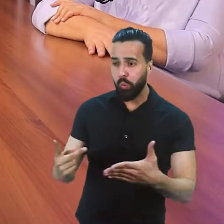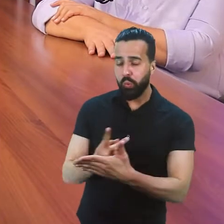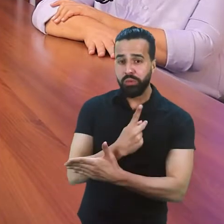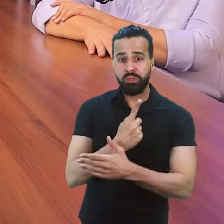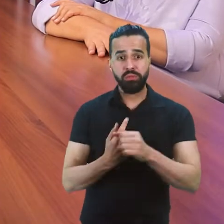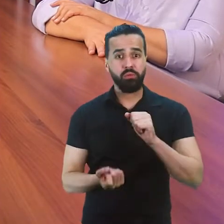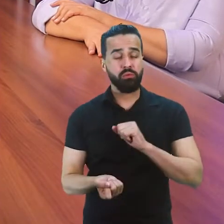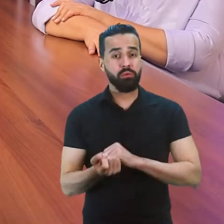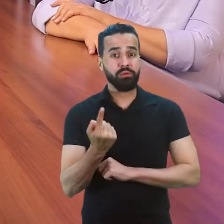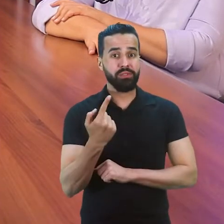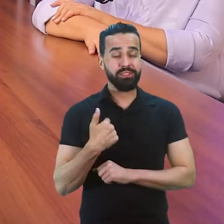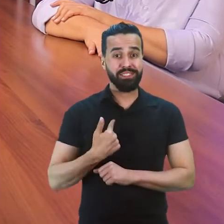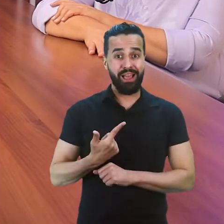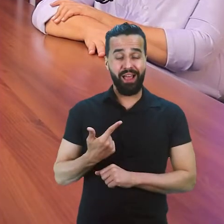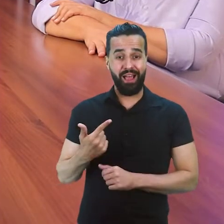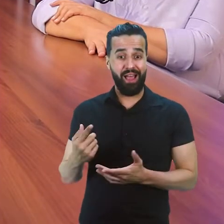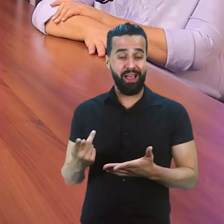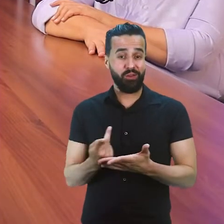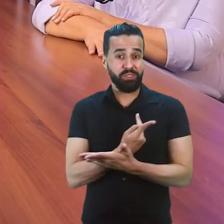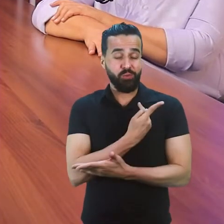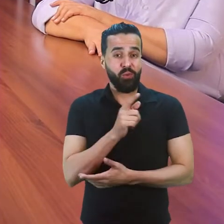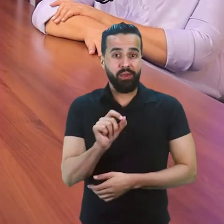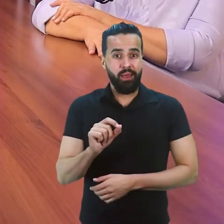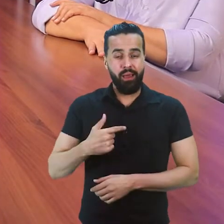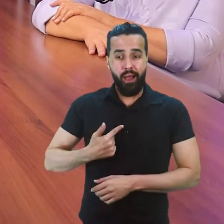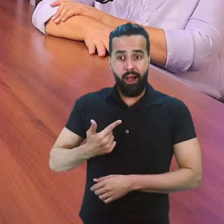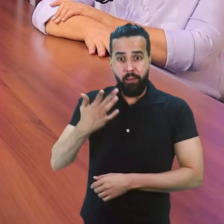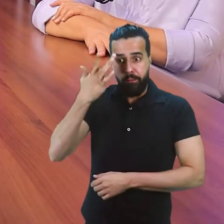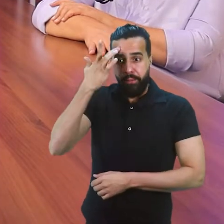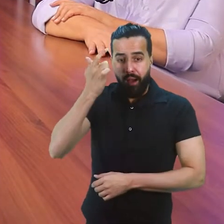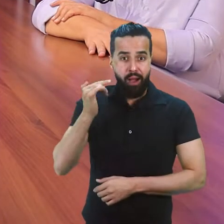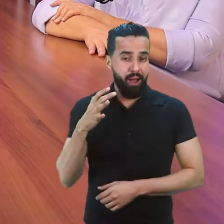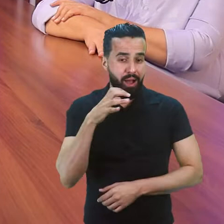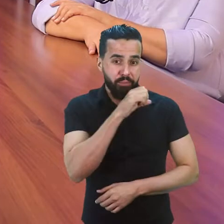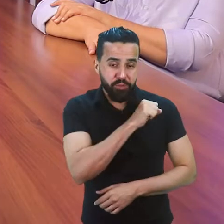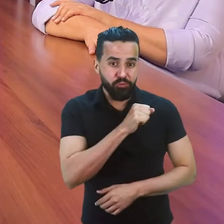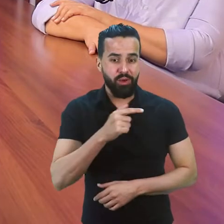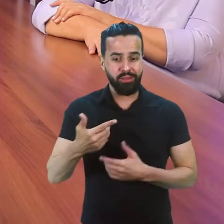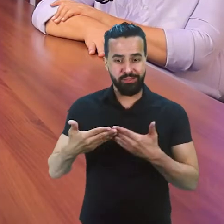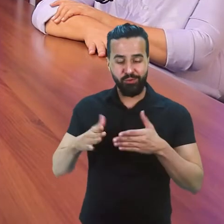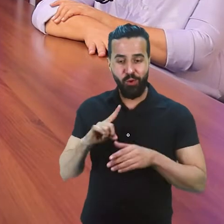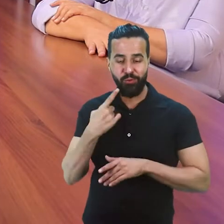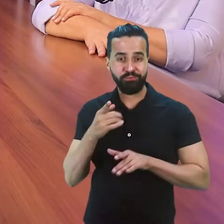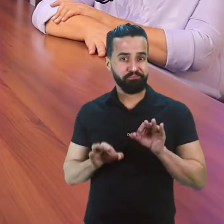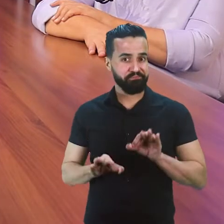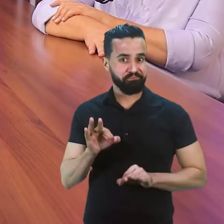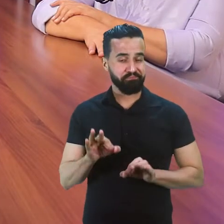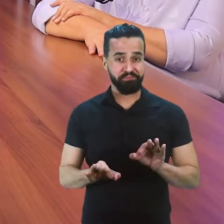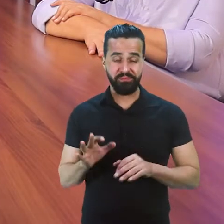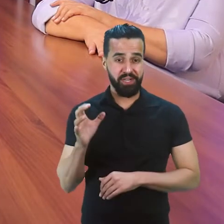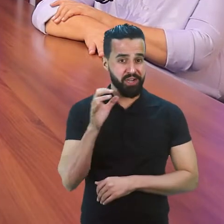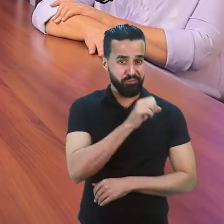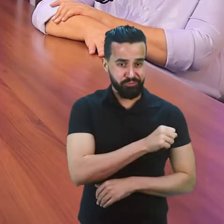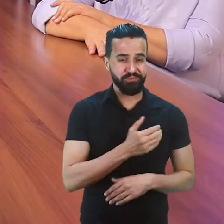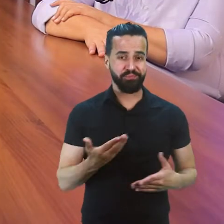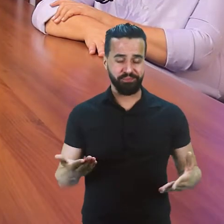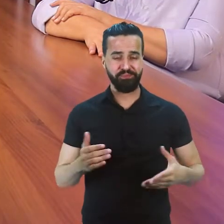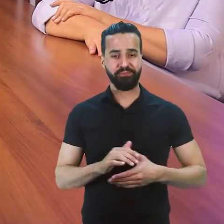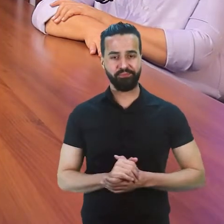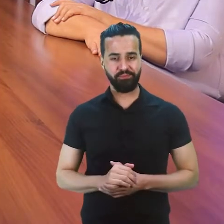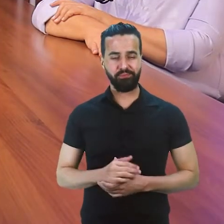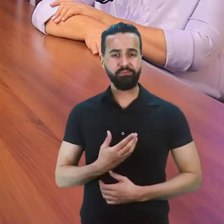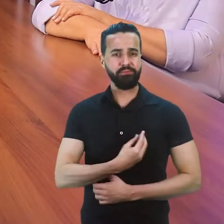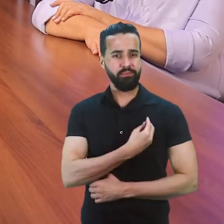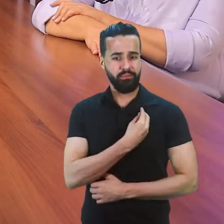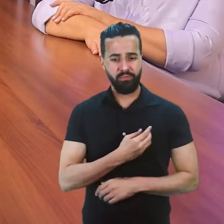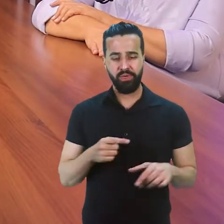abrir o escritório da noite para o dia também. Interessante, viu? Eu estava na minha sala lá nesse escritório que eu